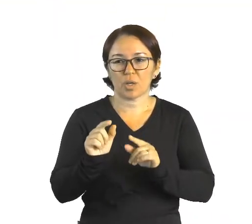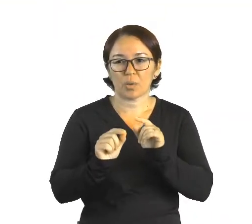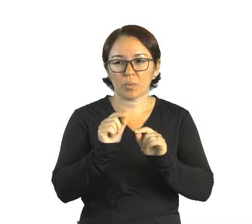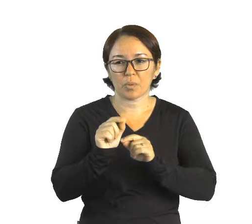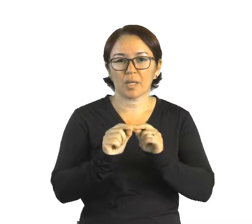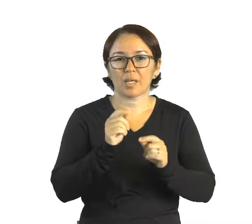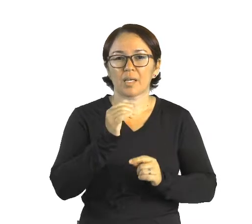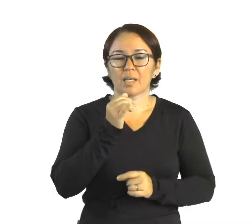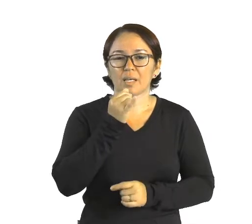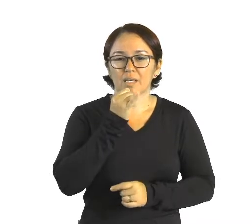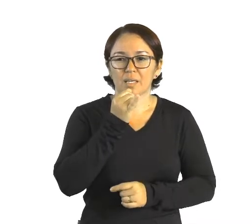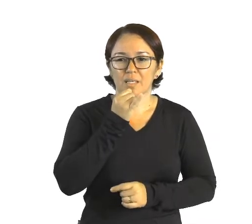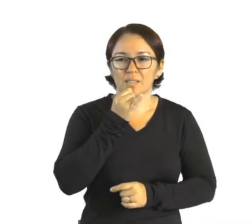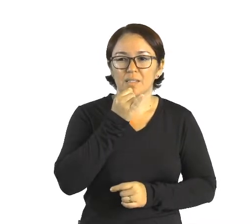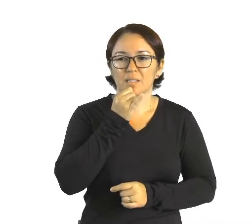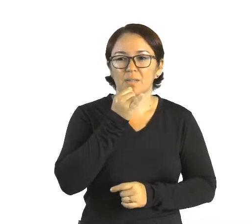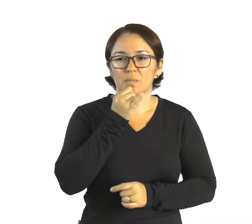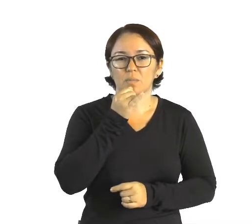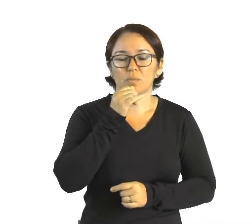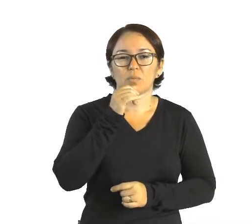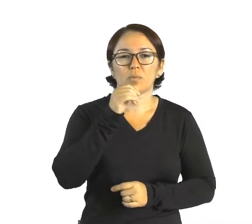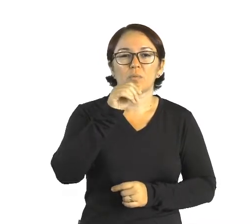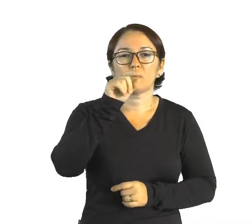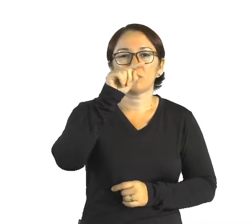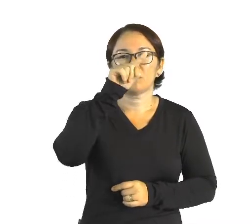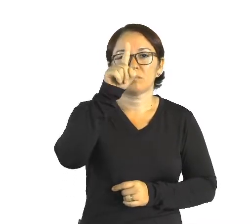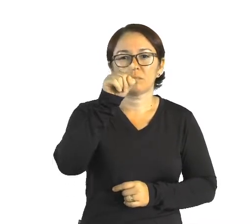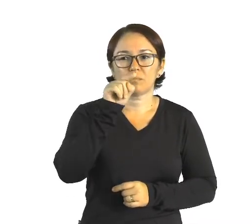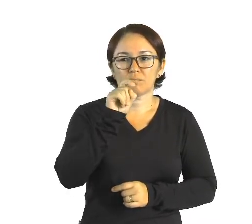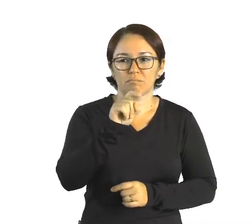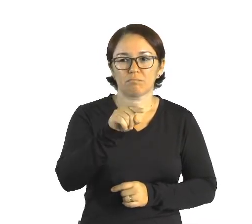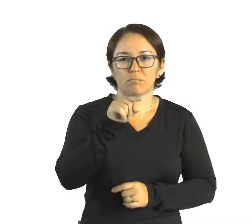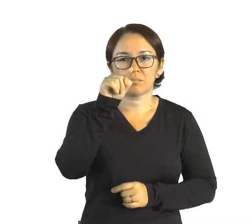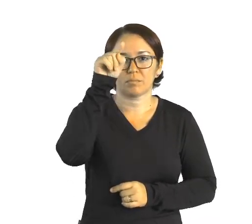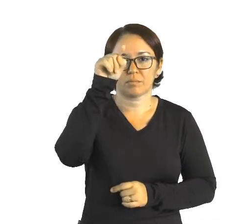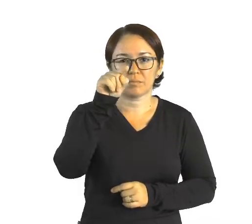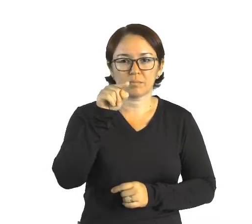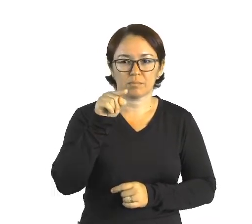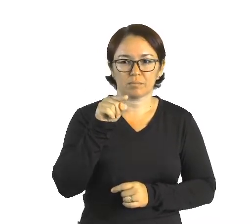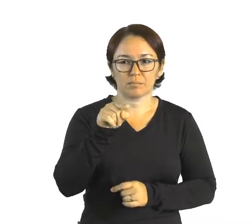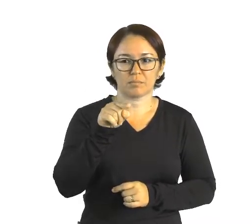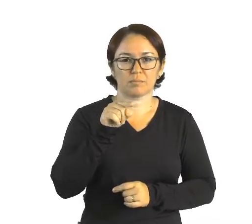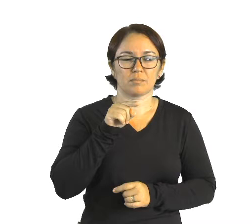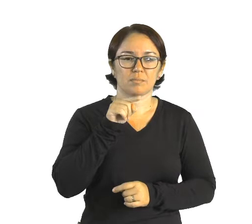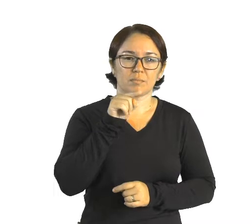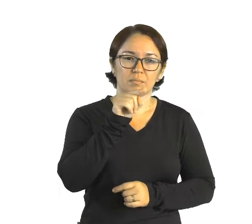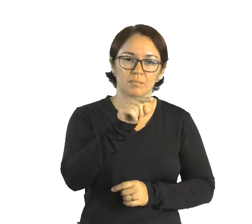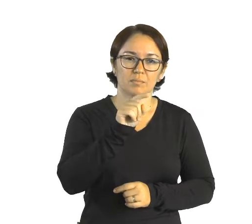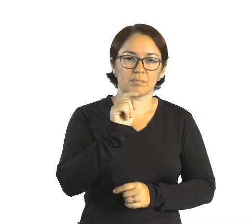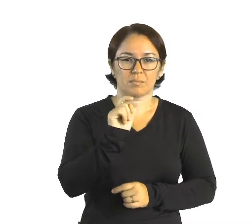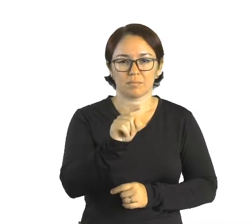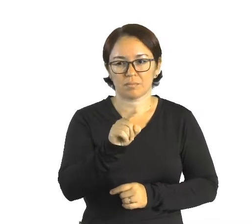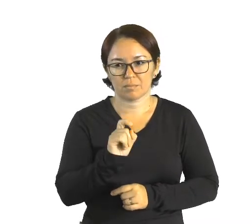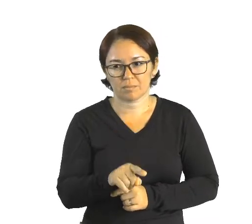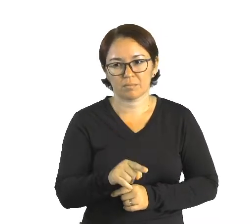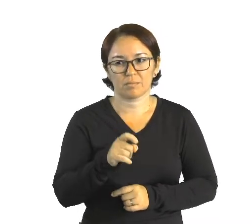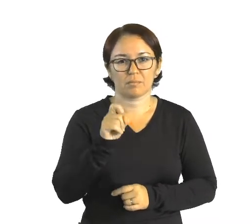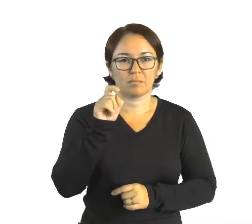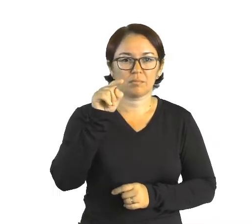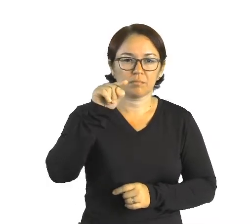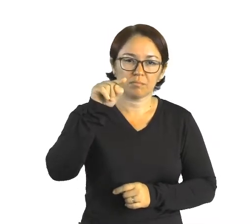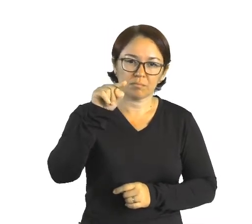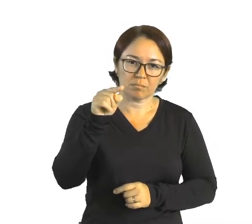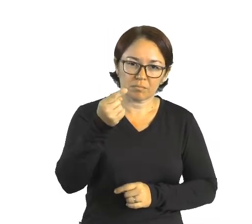que é o sinal de pontuação? É como se fossem os sinais de trânsito, não é isso? Eu falei isso com